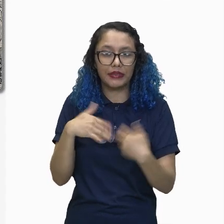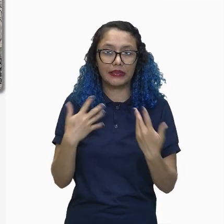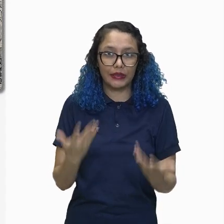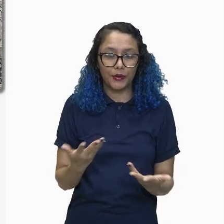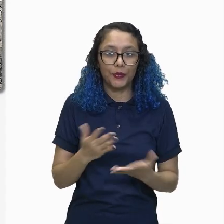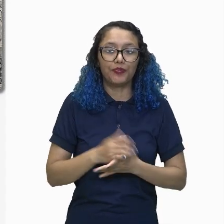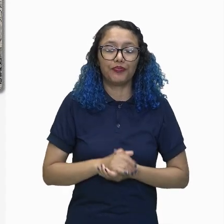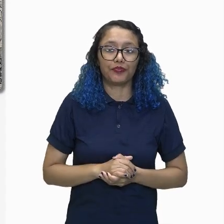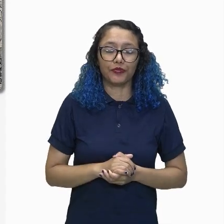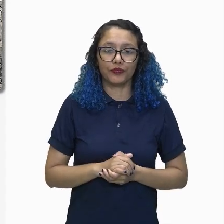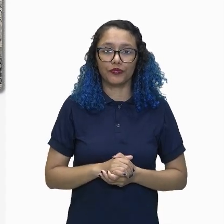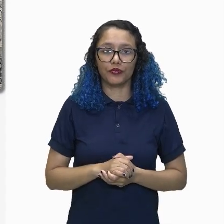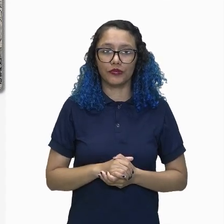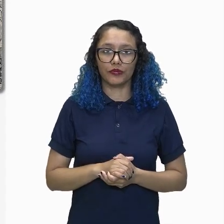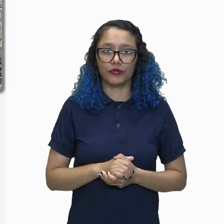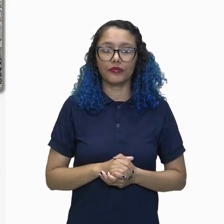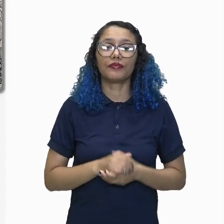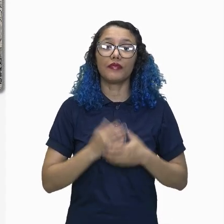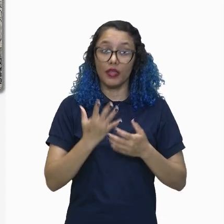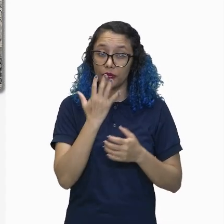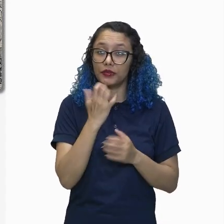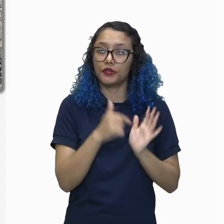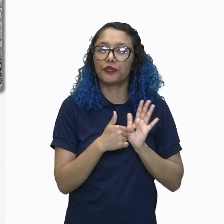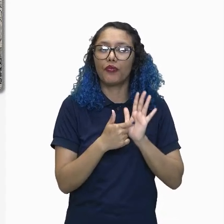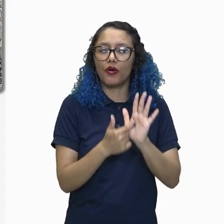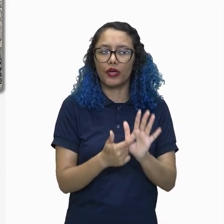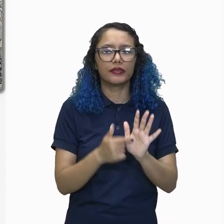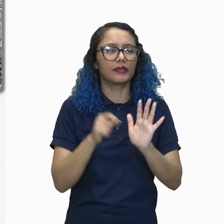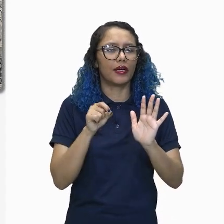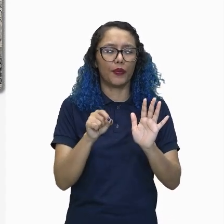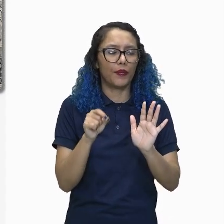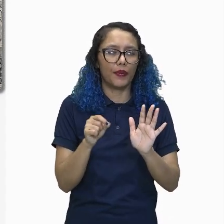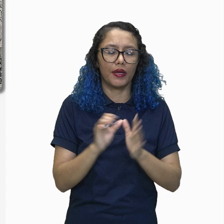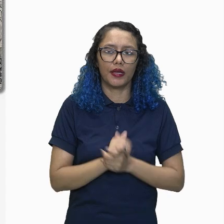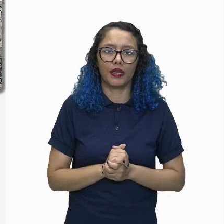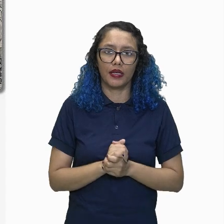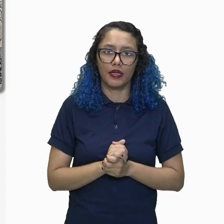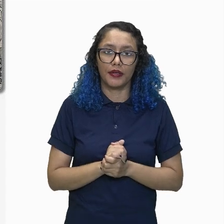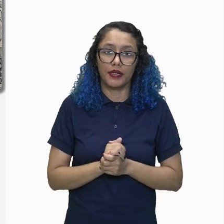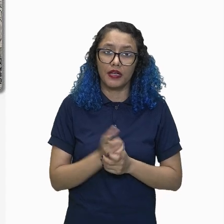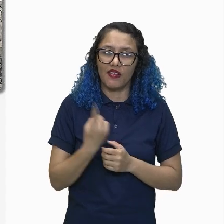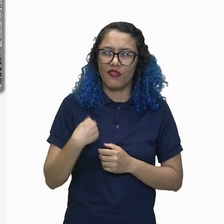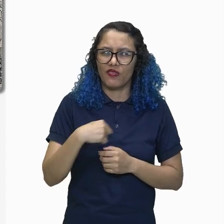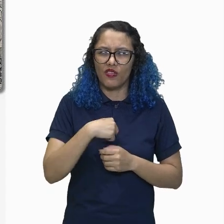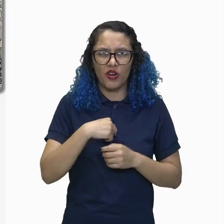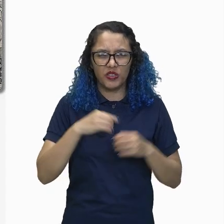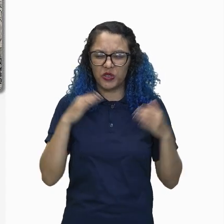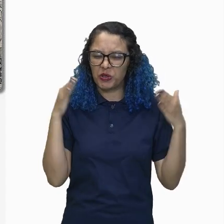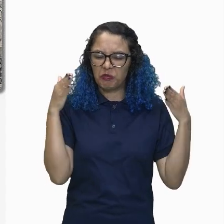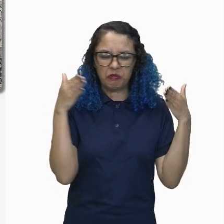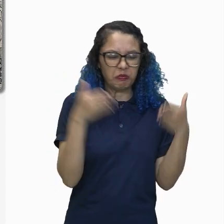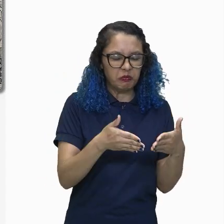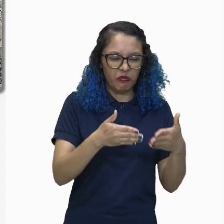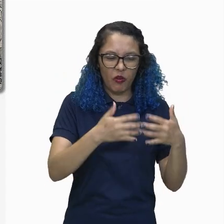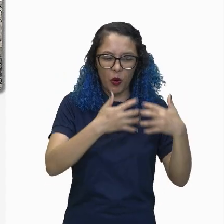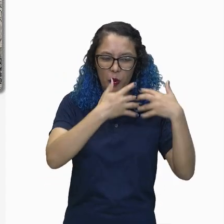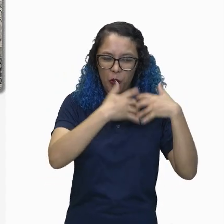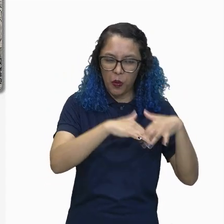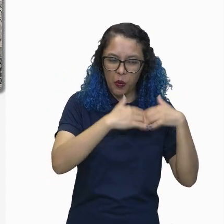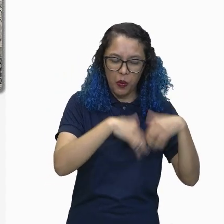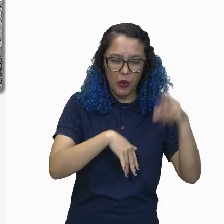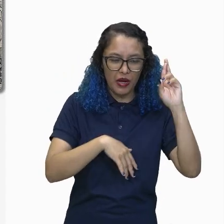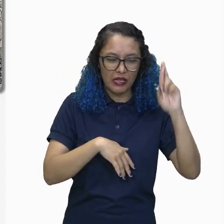daí, Nietzsche traz para nós e diz, nós nos tornamos extremamente racionais e deixamos